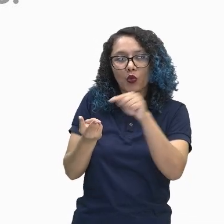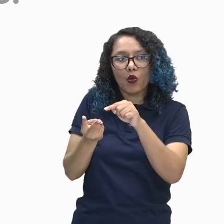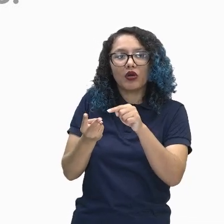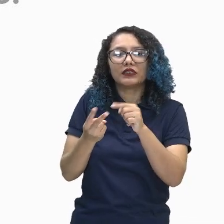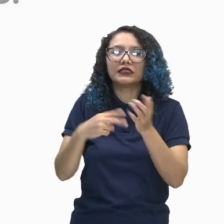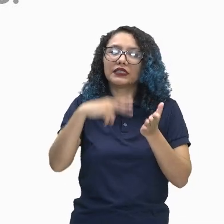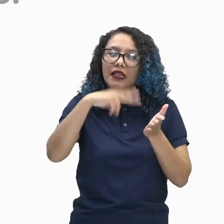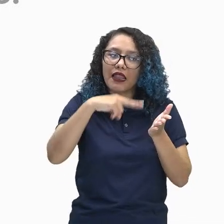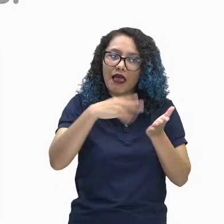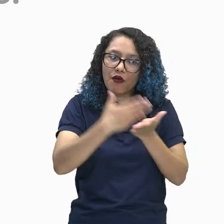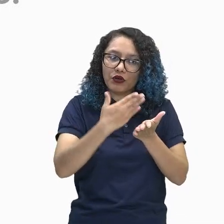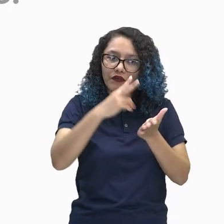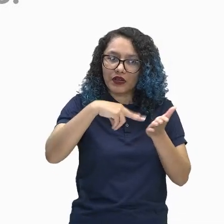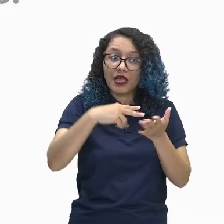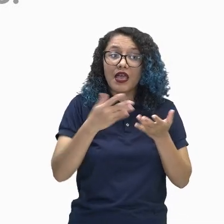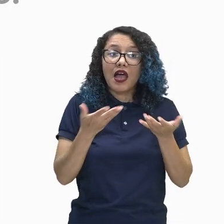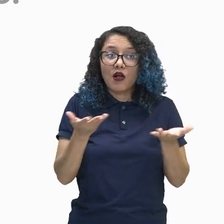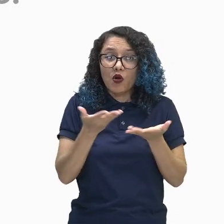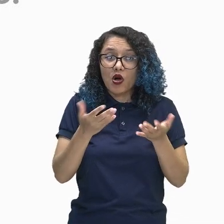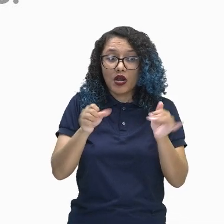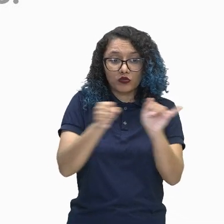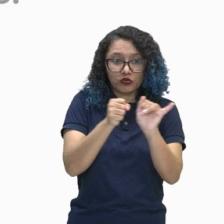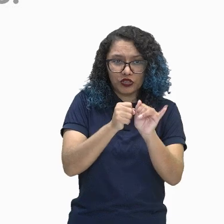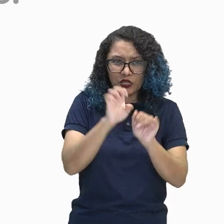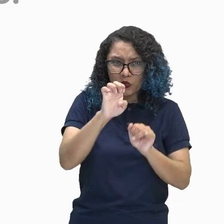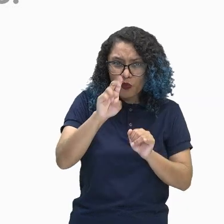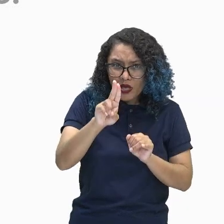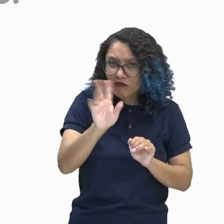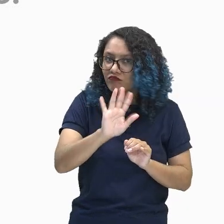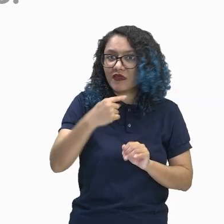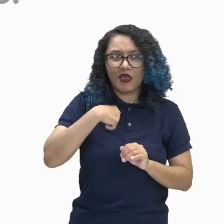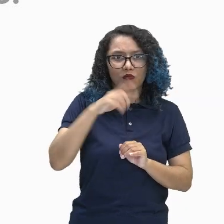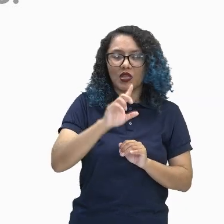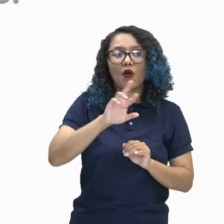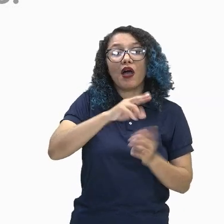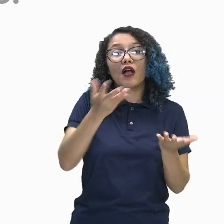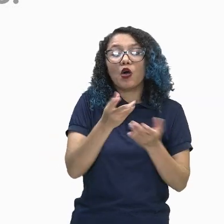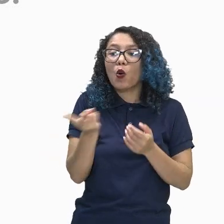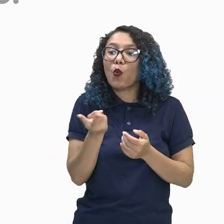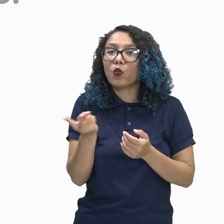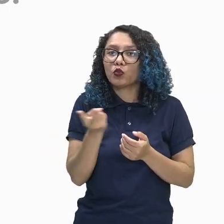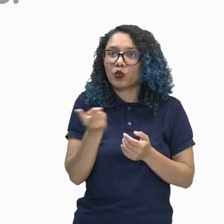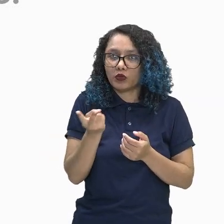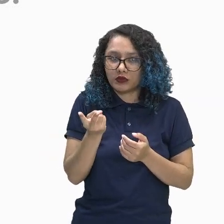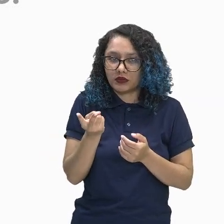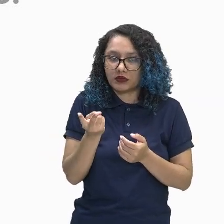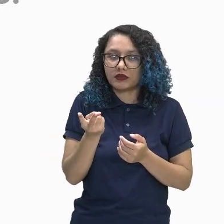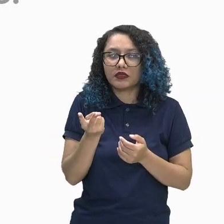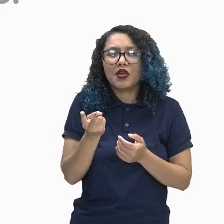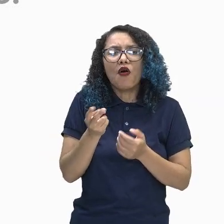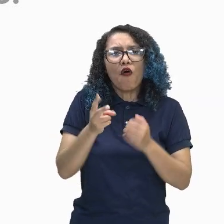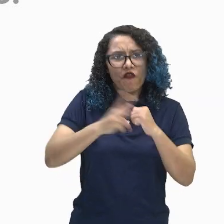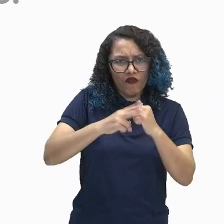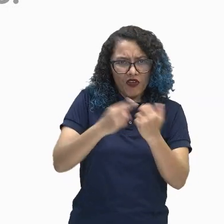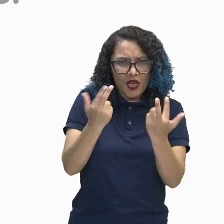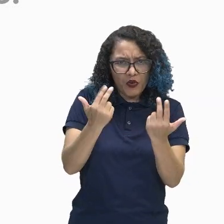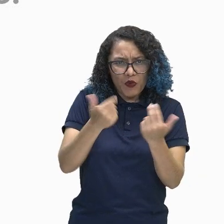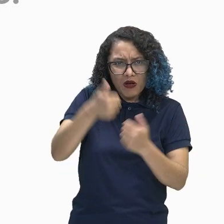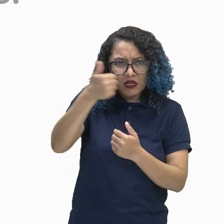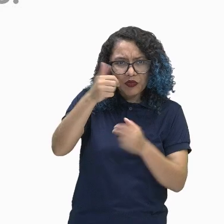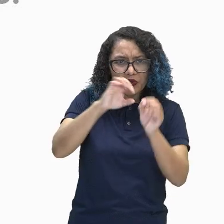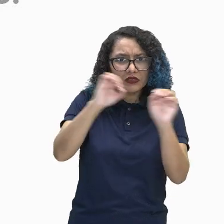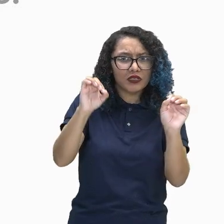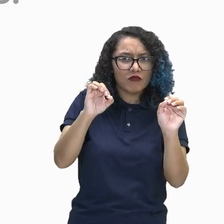agora não é mais o sujeito eu, mas sim Marta e João. O verbo permaneceu da mesma forma como na primeira